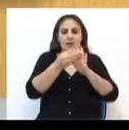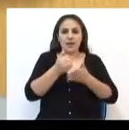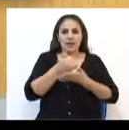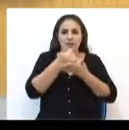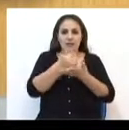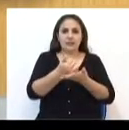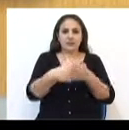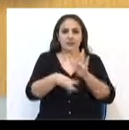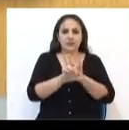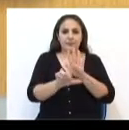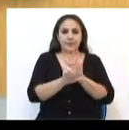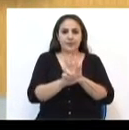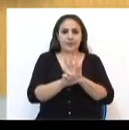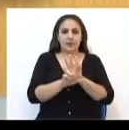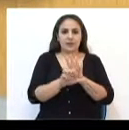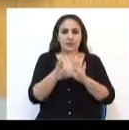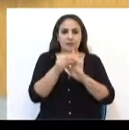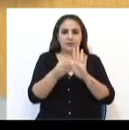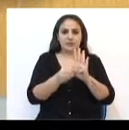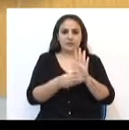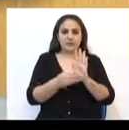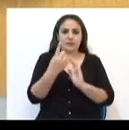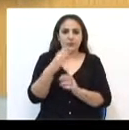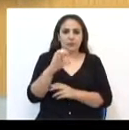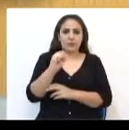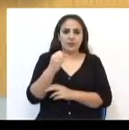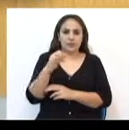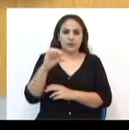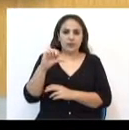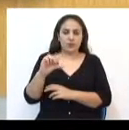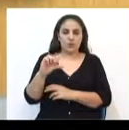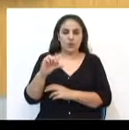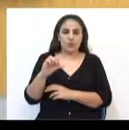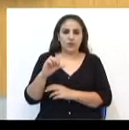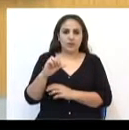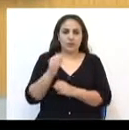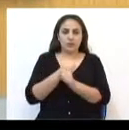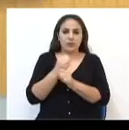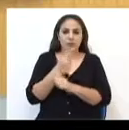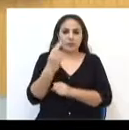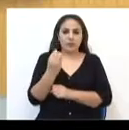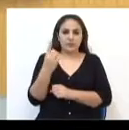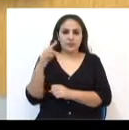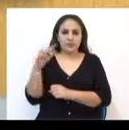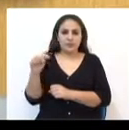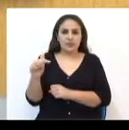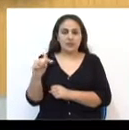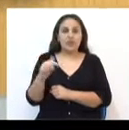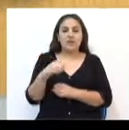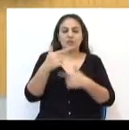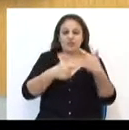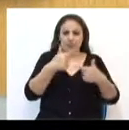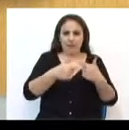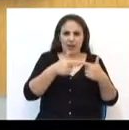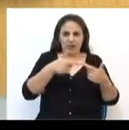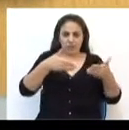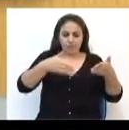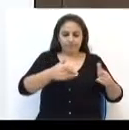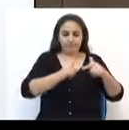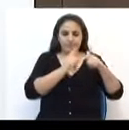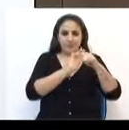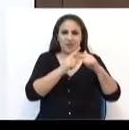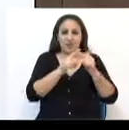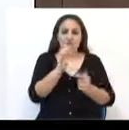Lei Complementar 189 de 2007. O texto regulamenta os serviços funerários em Passo